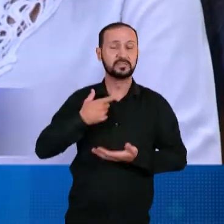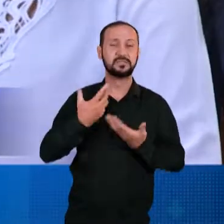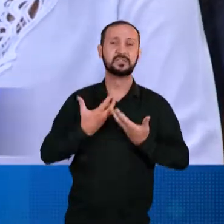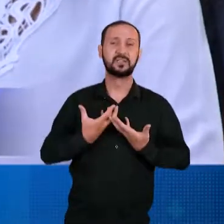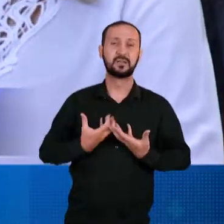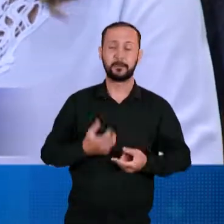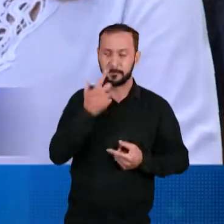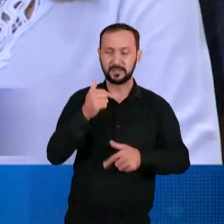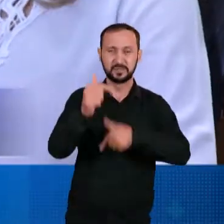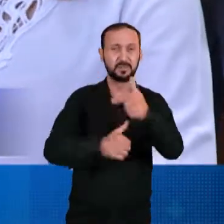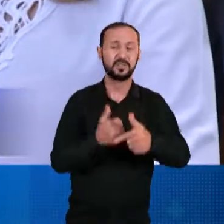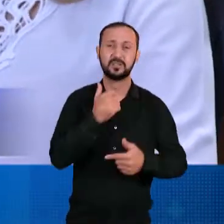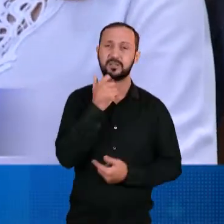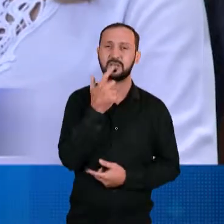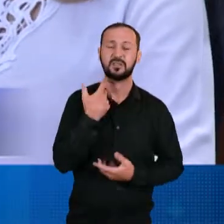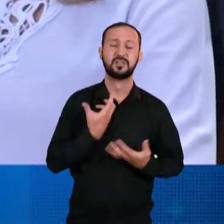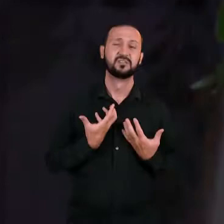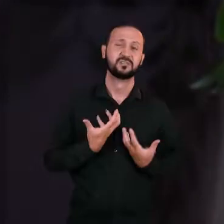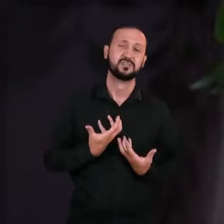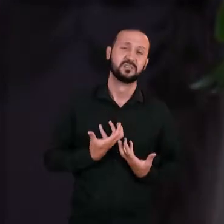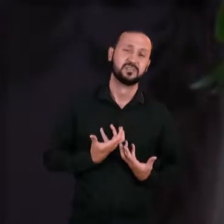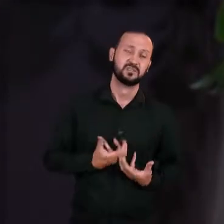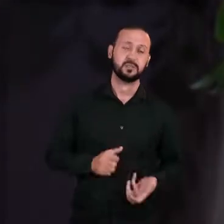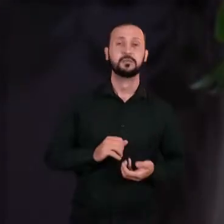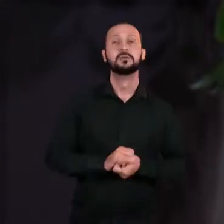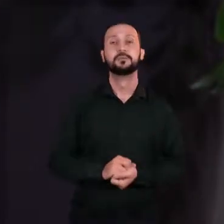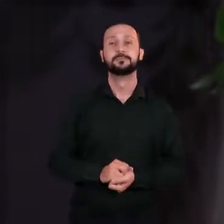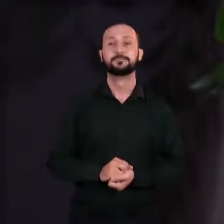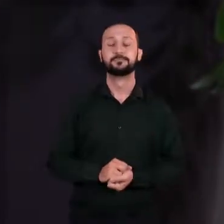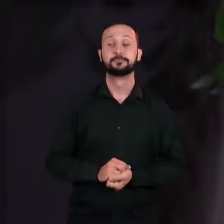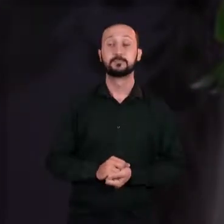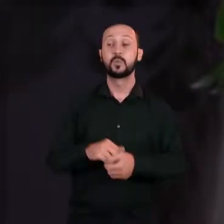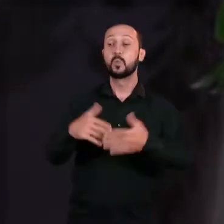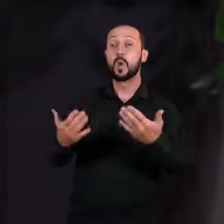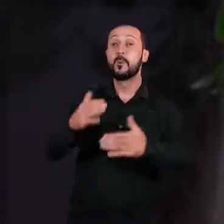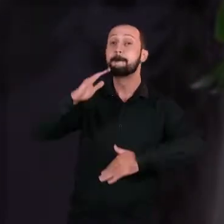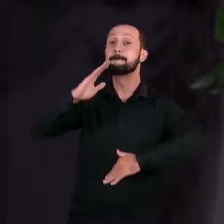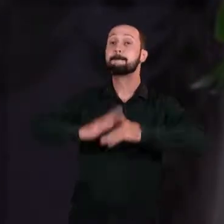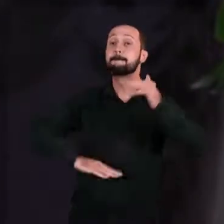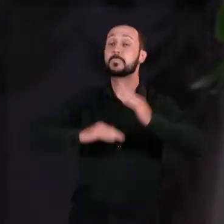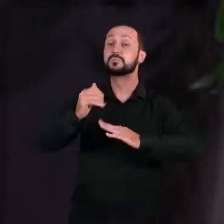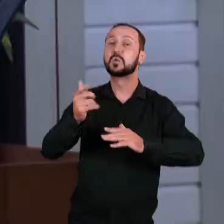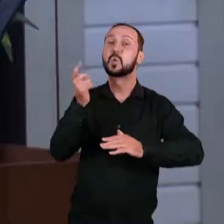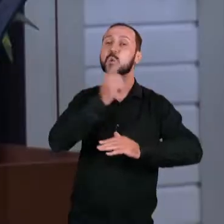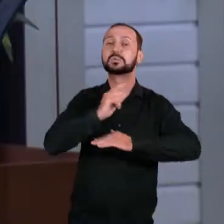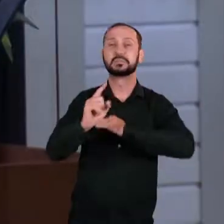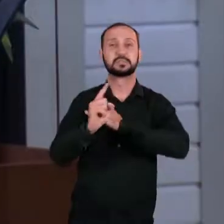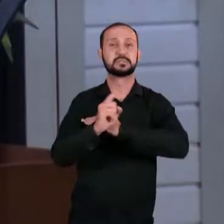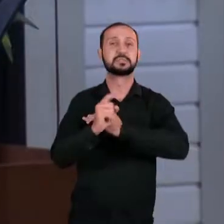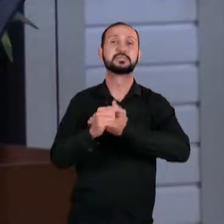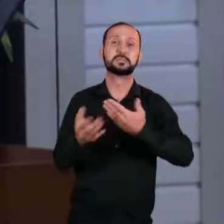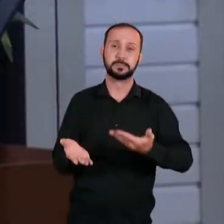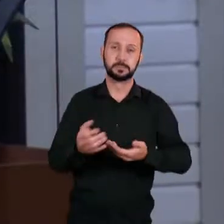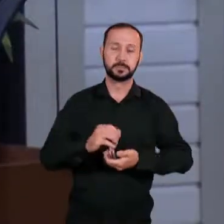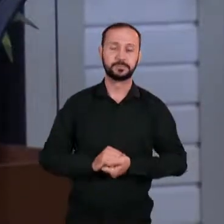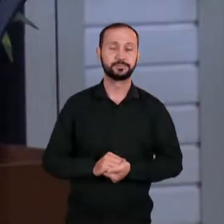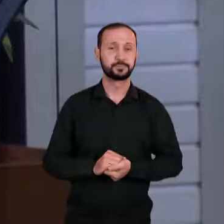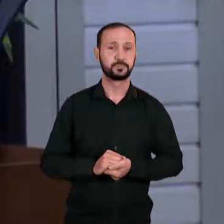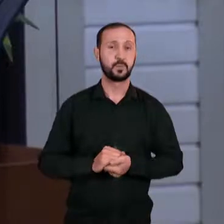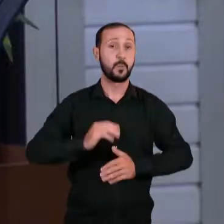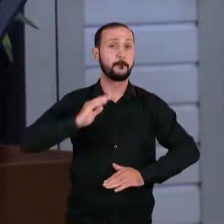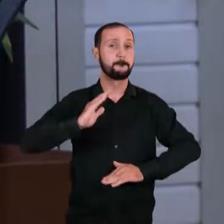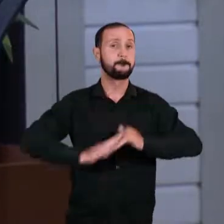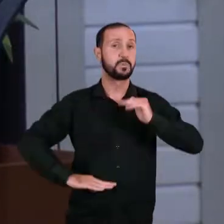conta de um trabalho dali para frente. E qual o profissional que está apto para atendê-lo? O profissional